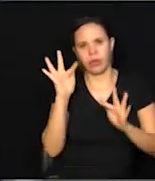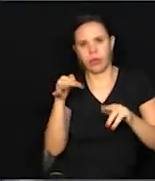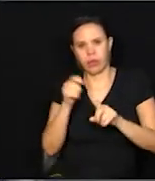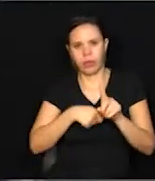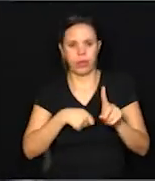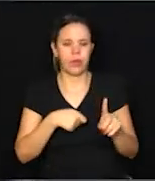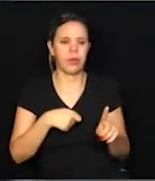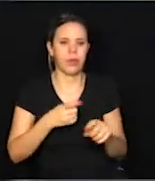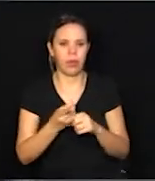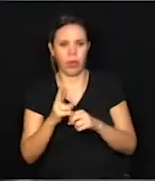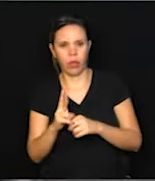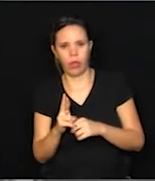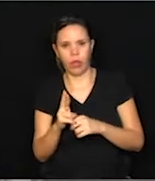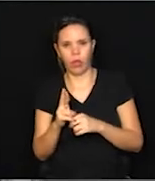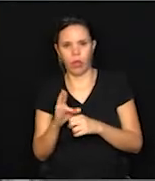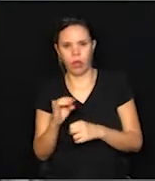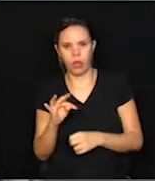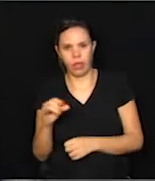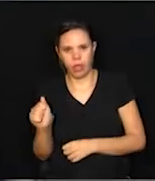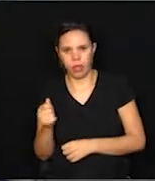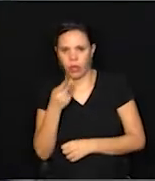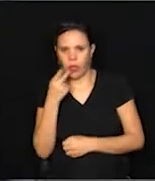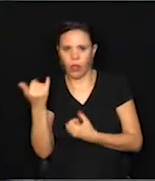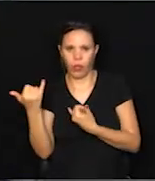A doutora Cíntia comentou aqui, né, quer dizer,